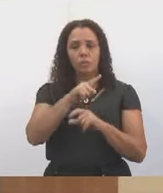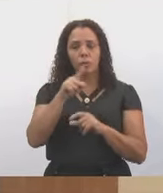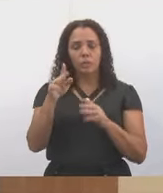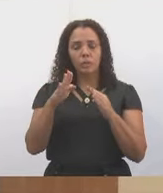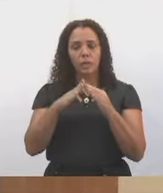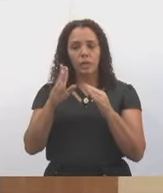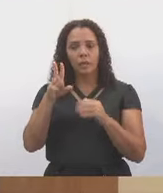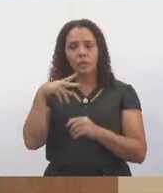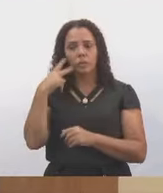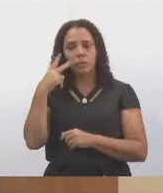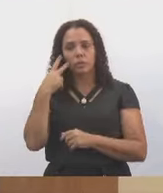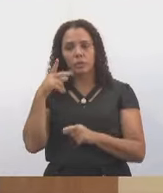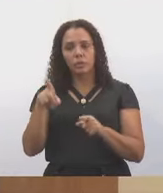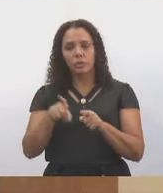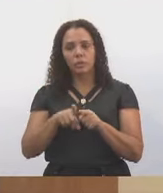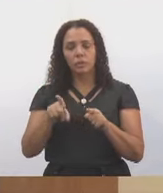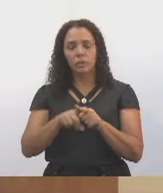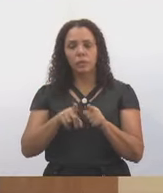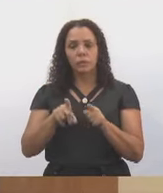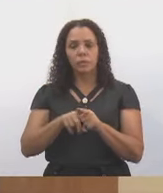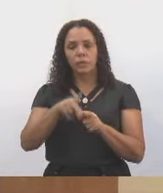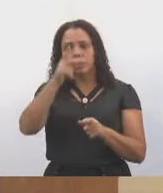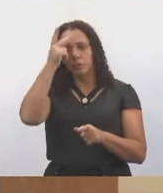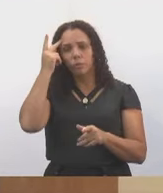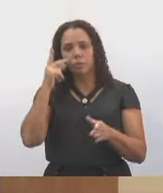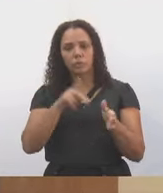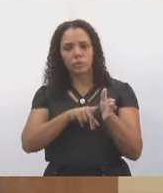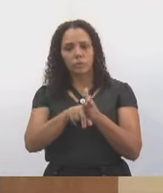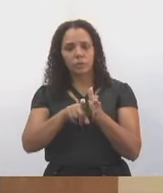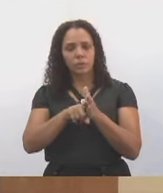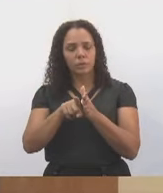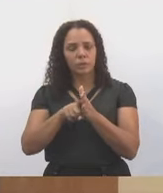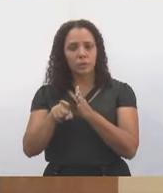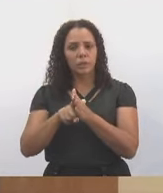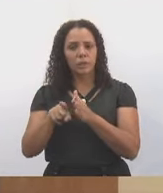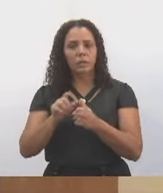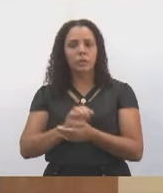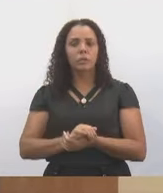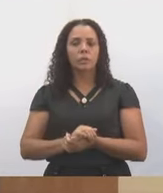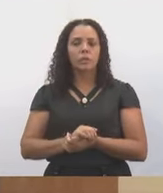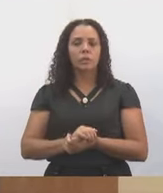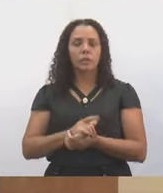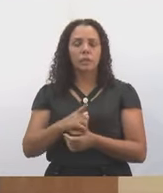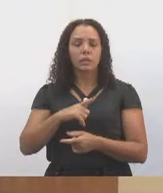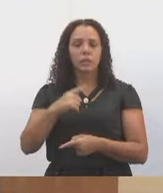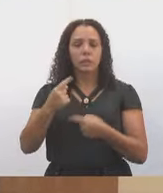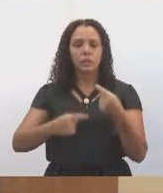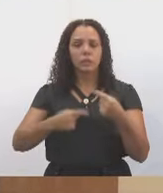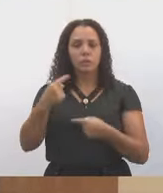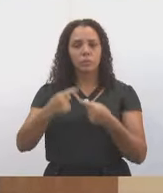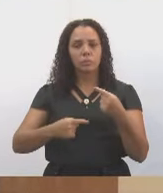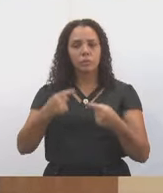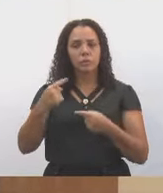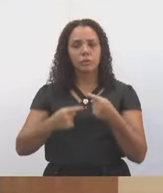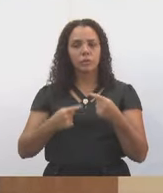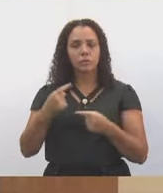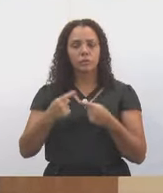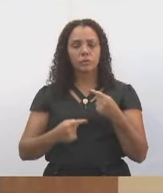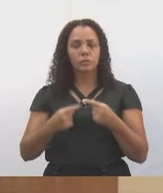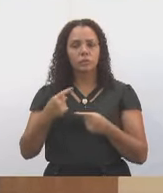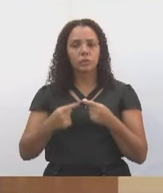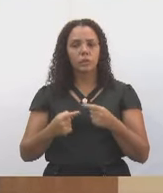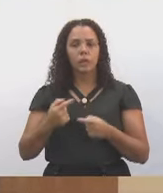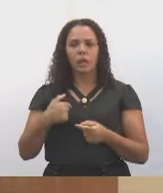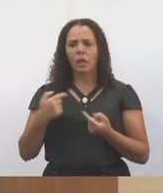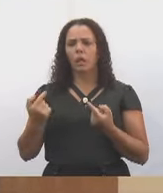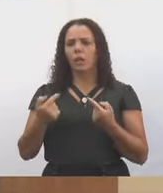aqui que foram questionado também Vereador hern o debate que tá tendo então é um debate que tá tendo eu